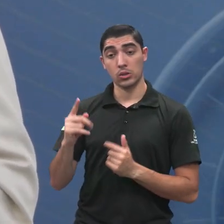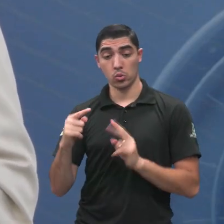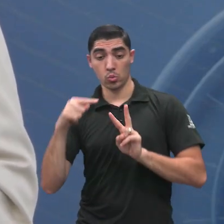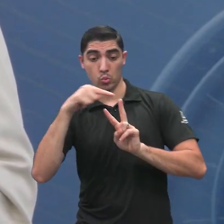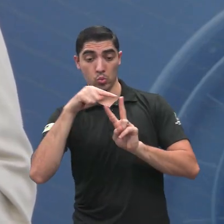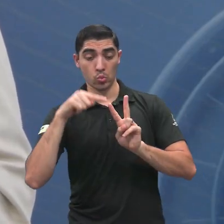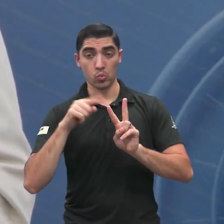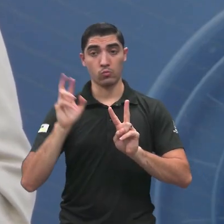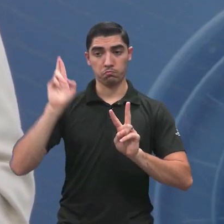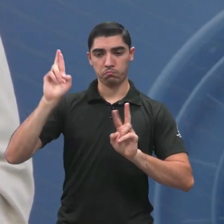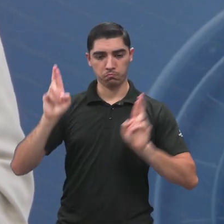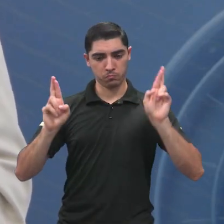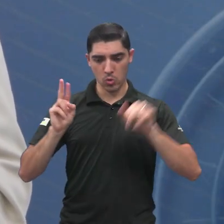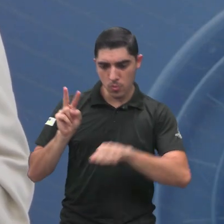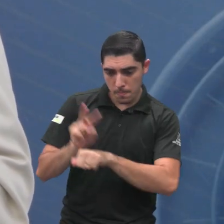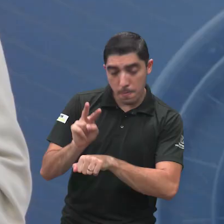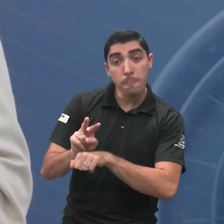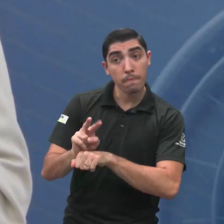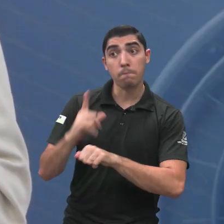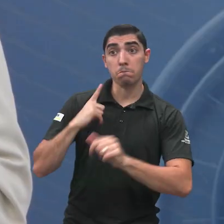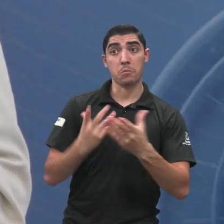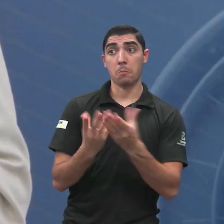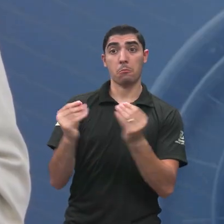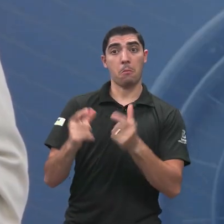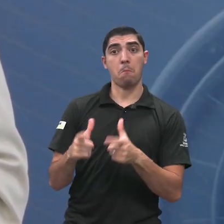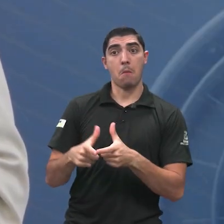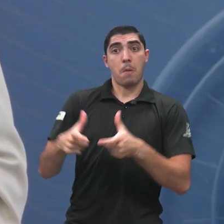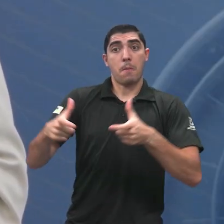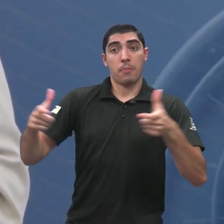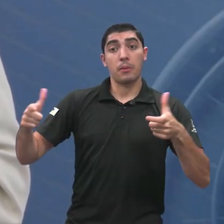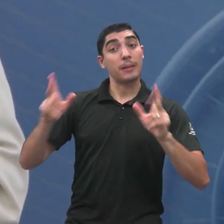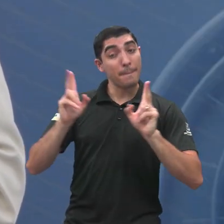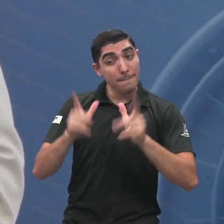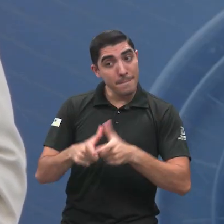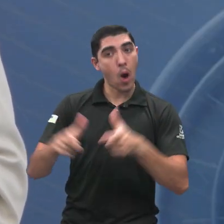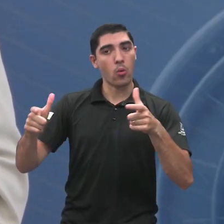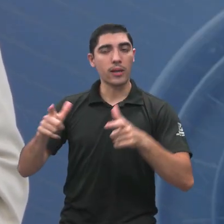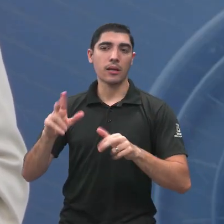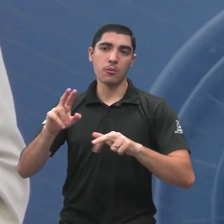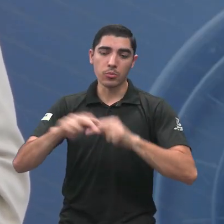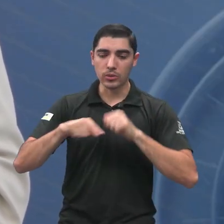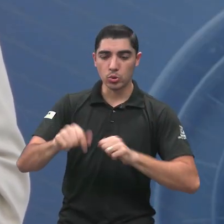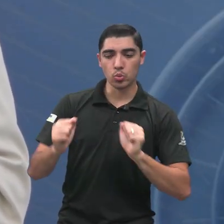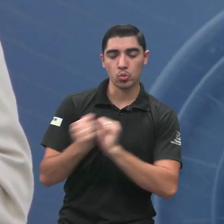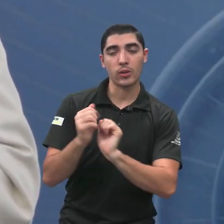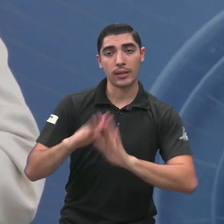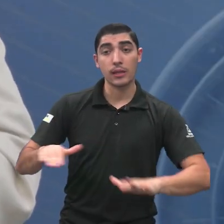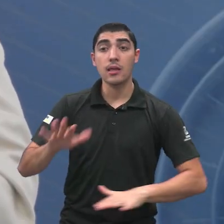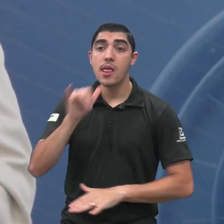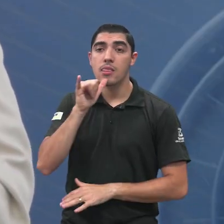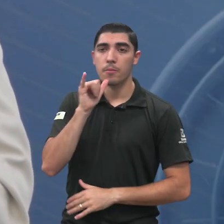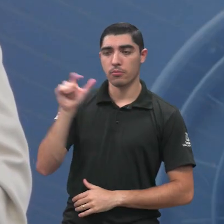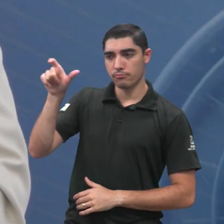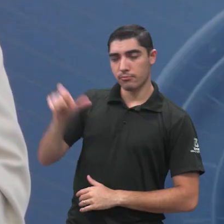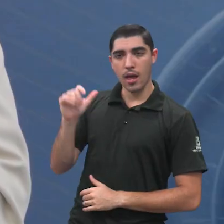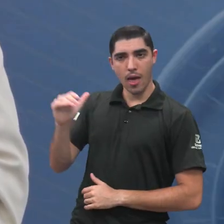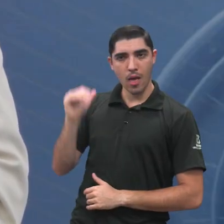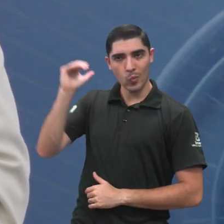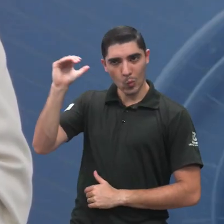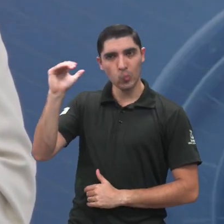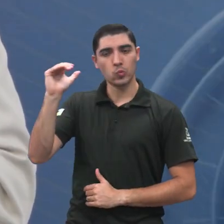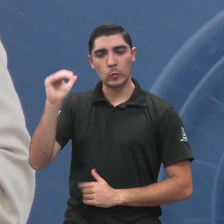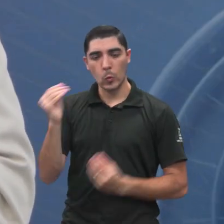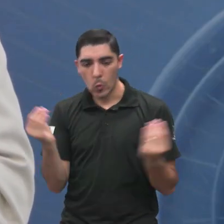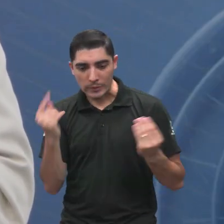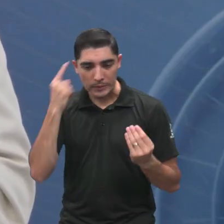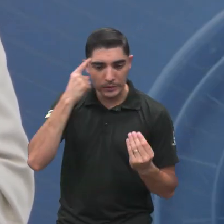Quando quase metade dos divórcios envolve crianças. A forma como os adultos lidam com essa